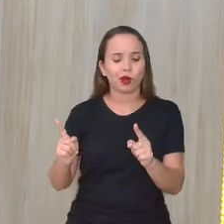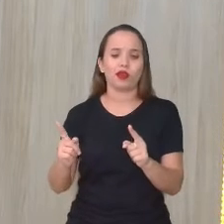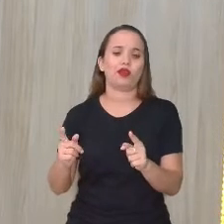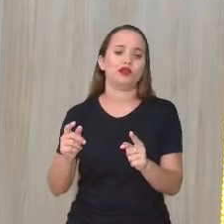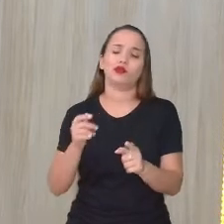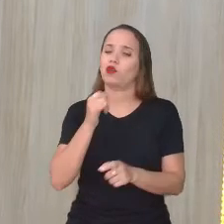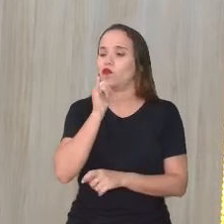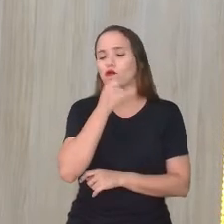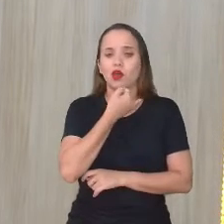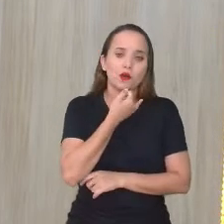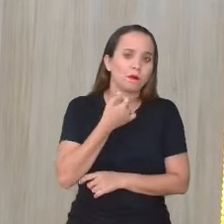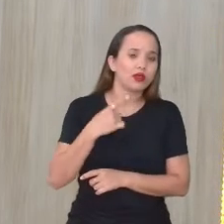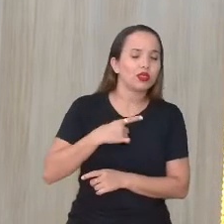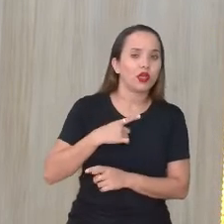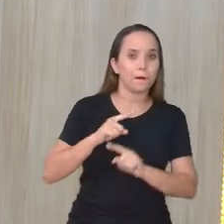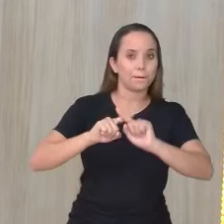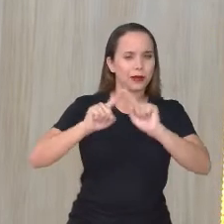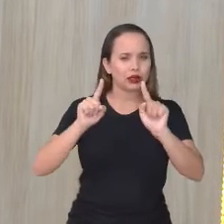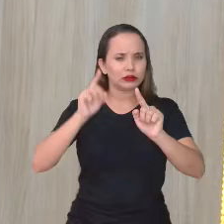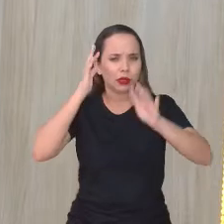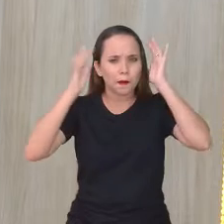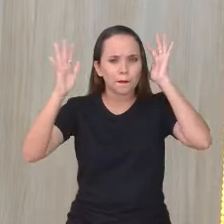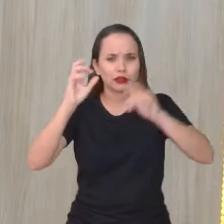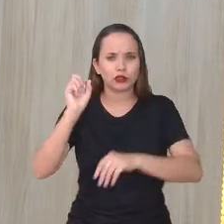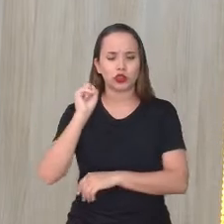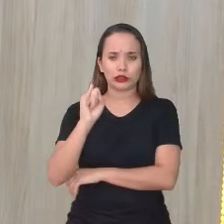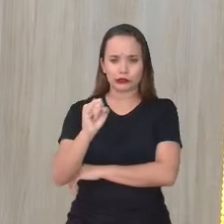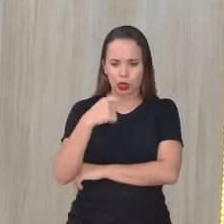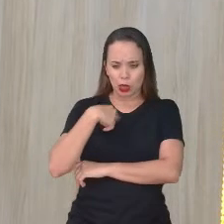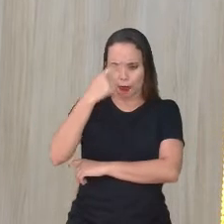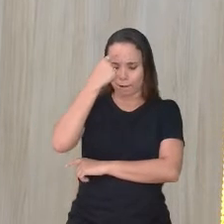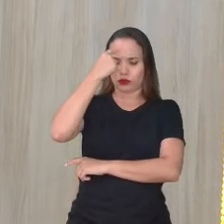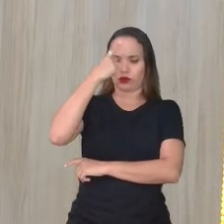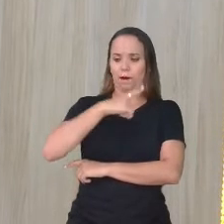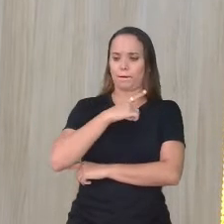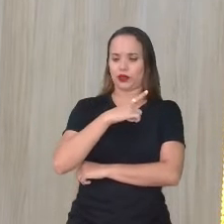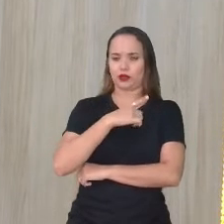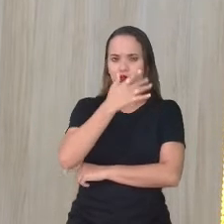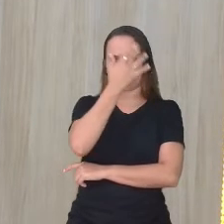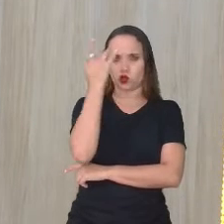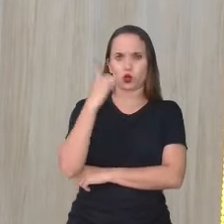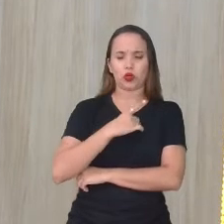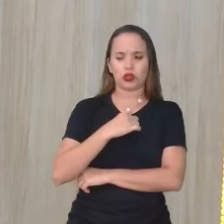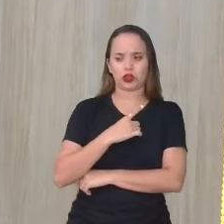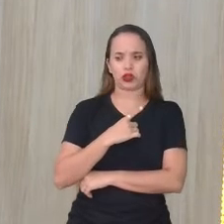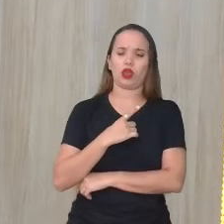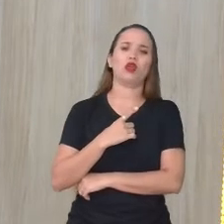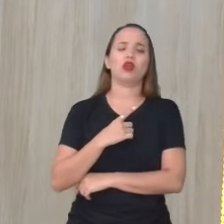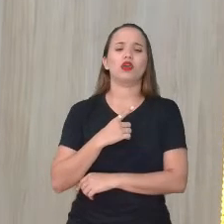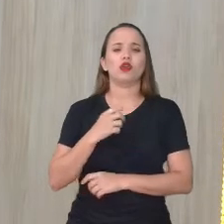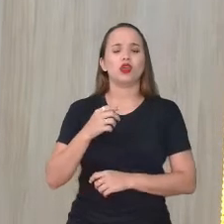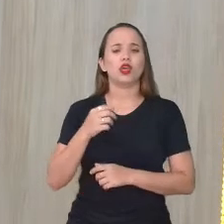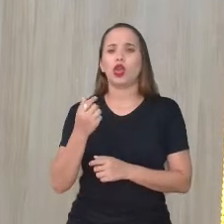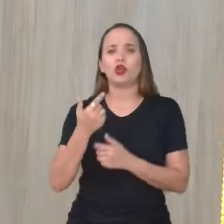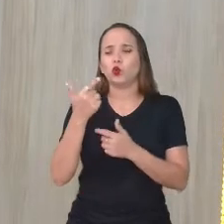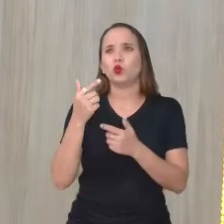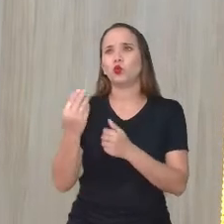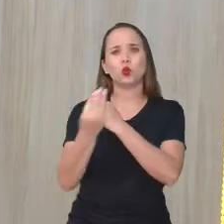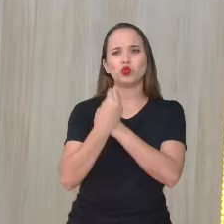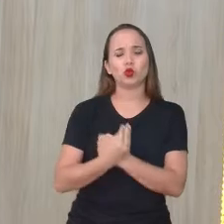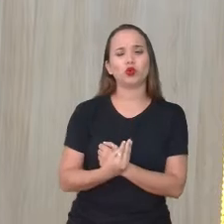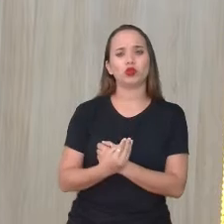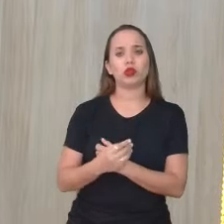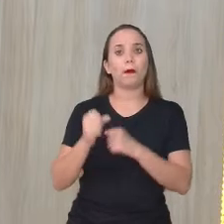imagine se essa pessoa não se cuidasse. Pode ser a diferença entre viver 10, 15 anos a mais com saúde ou